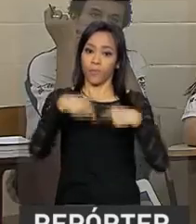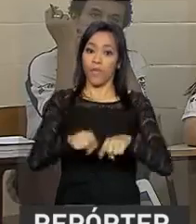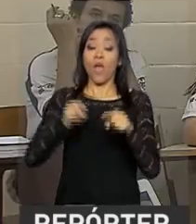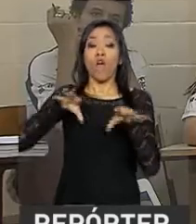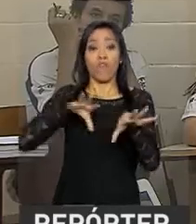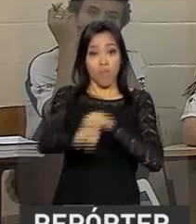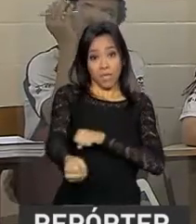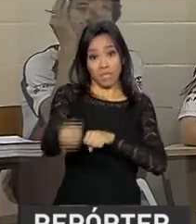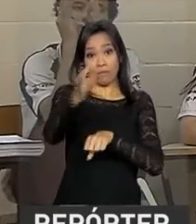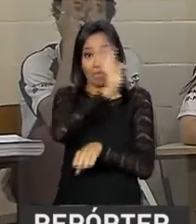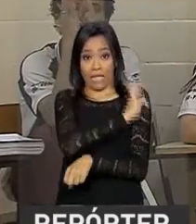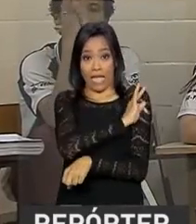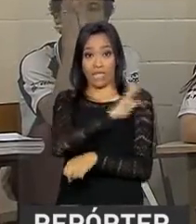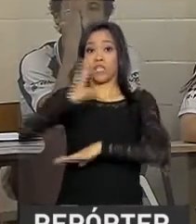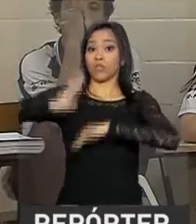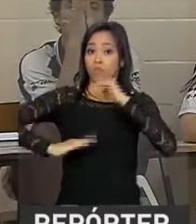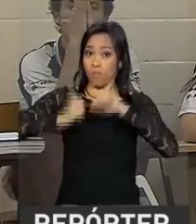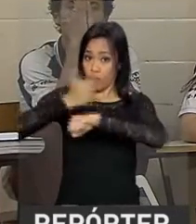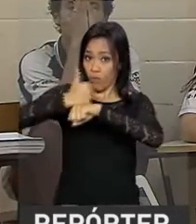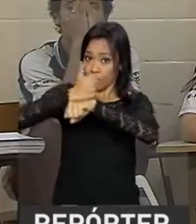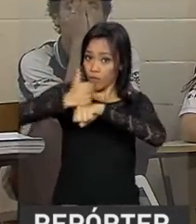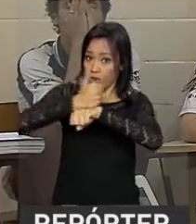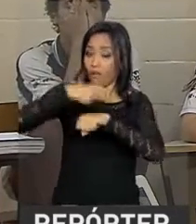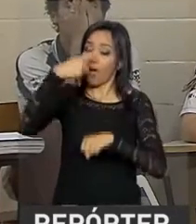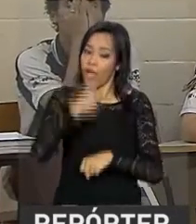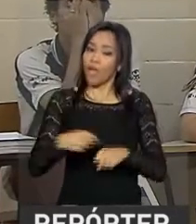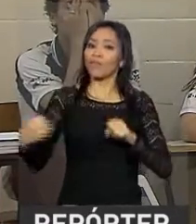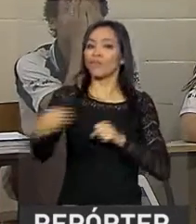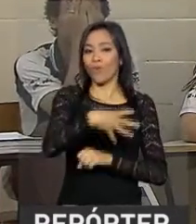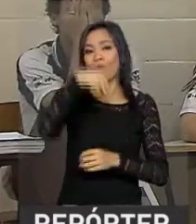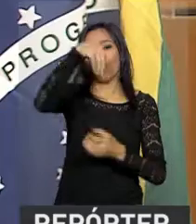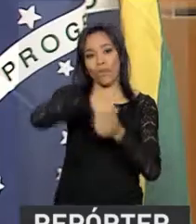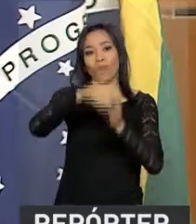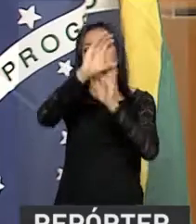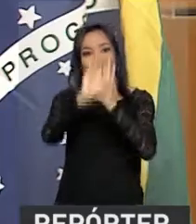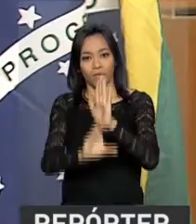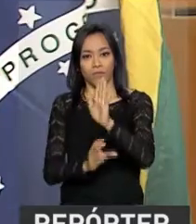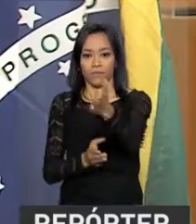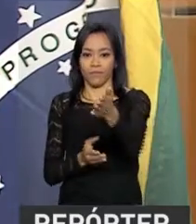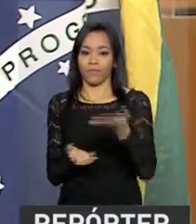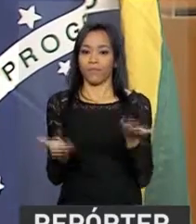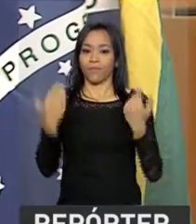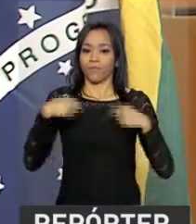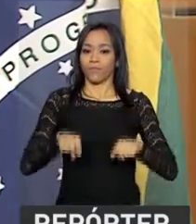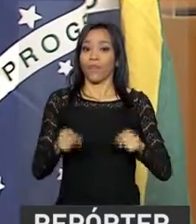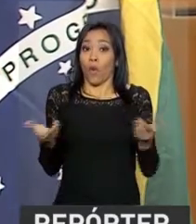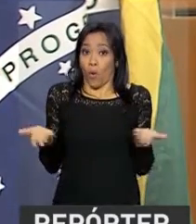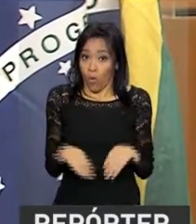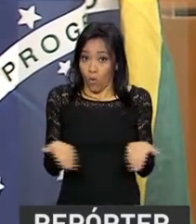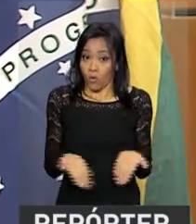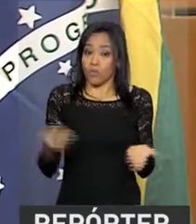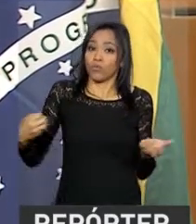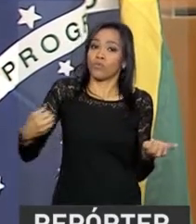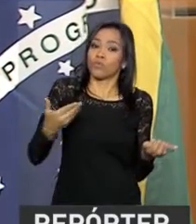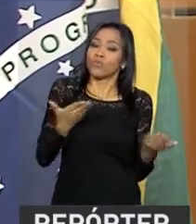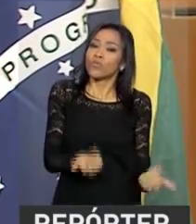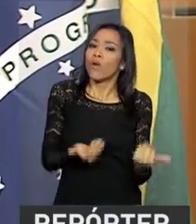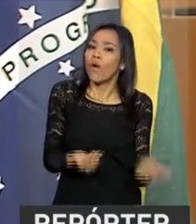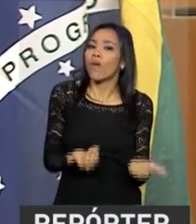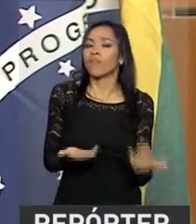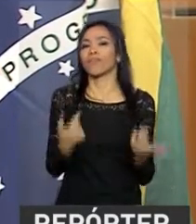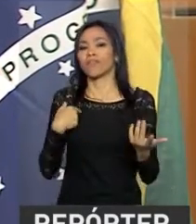também deve fazer parte das opções do novo ensino médio hoje um jovem para fazer educação técnica profissionalizante